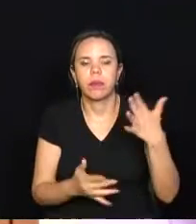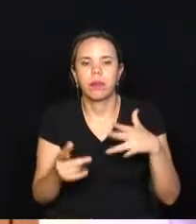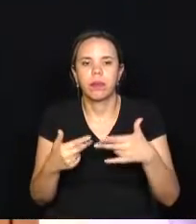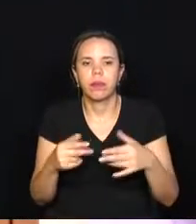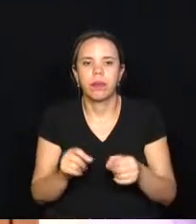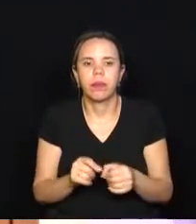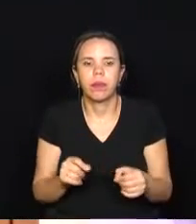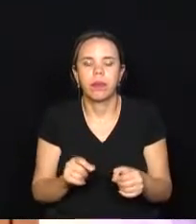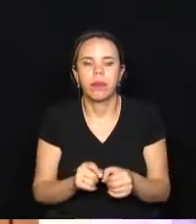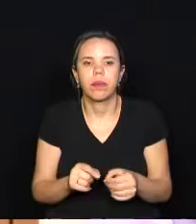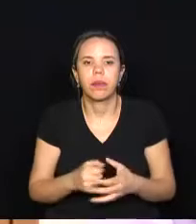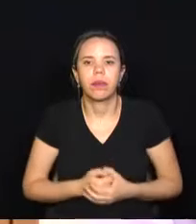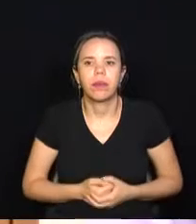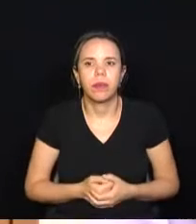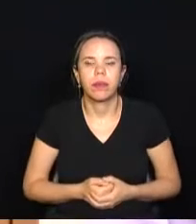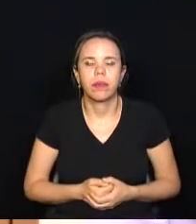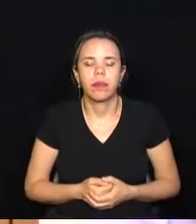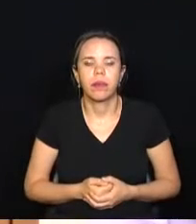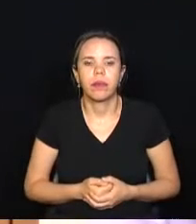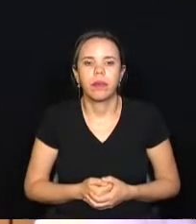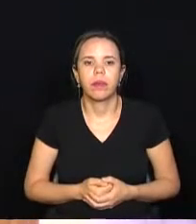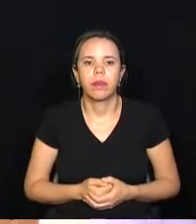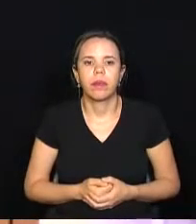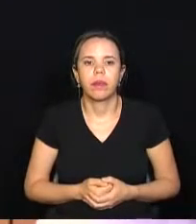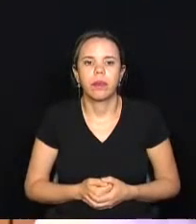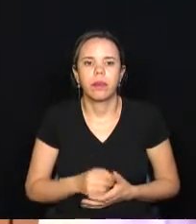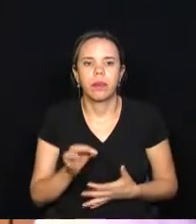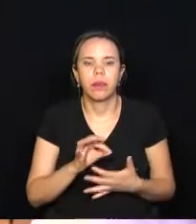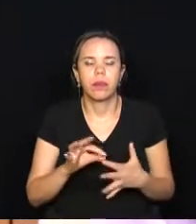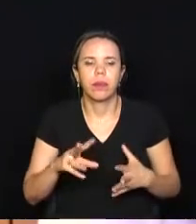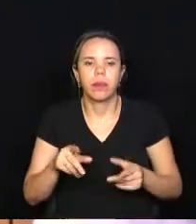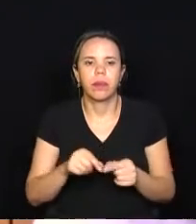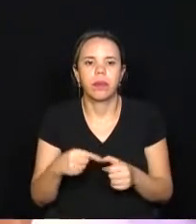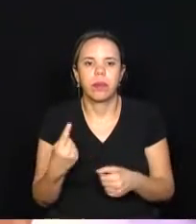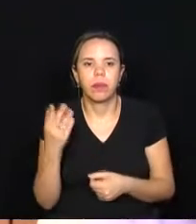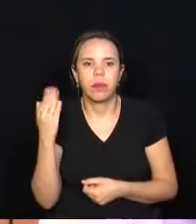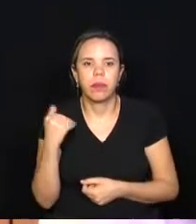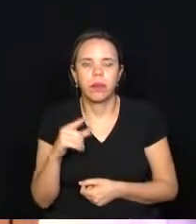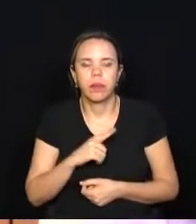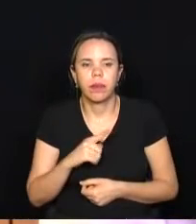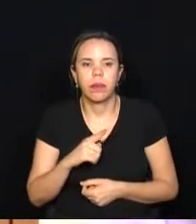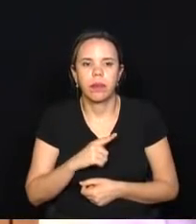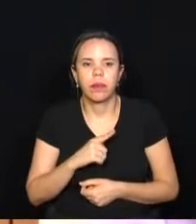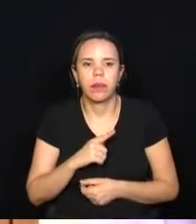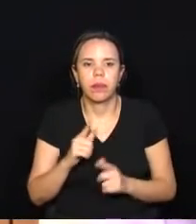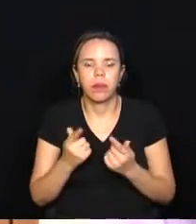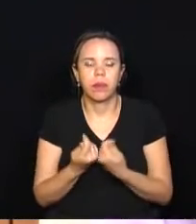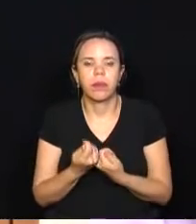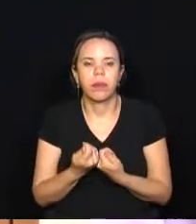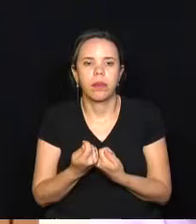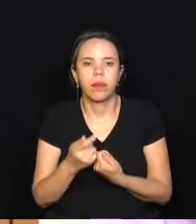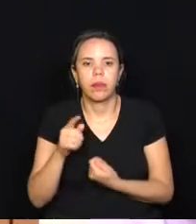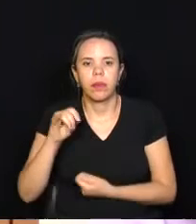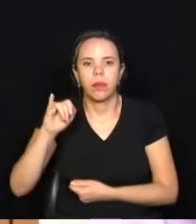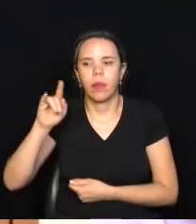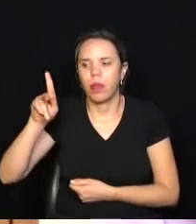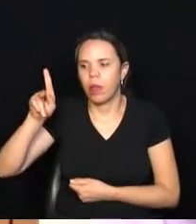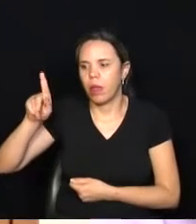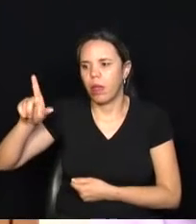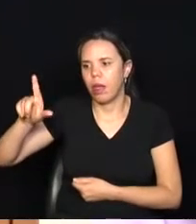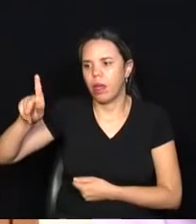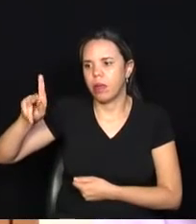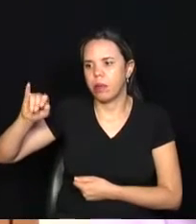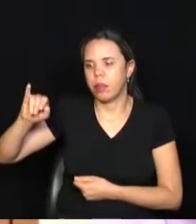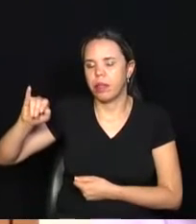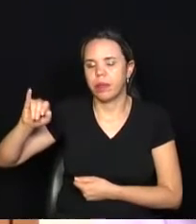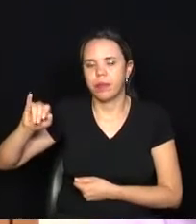situações, né? Onde envolvem essas questões todas. E a gente sabe também, quem é gestor de LPI, né,